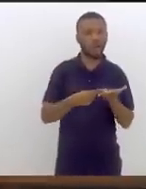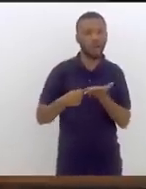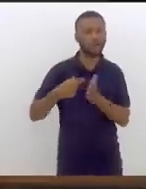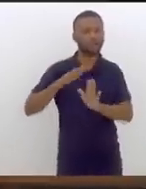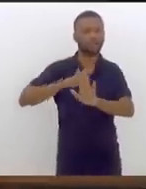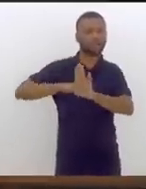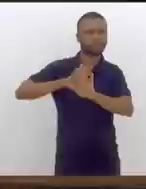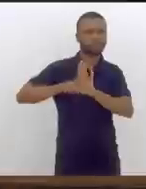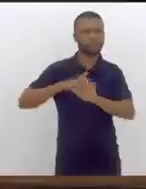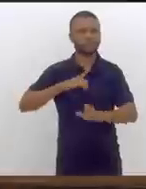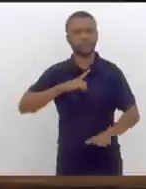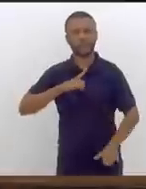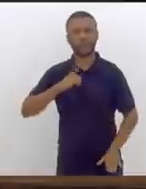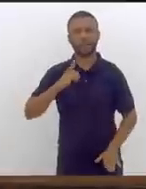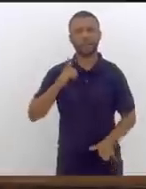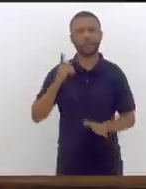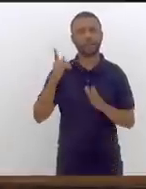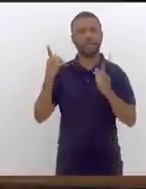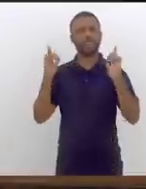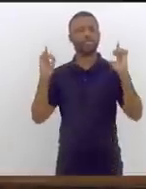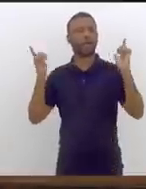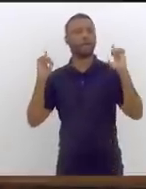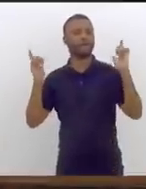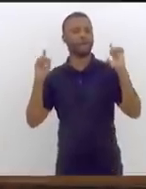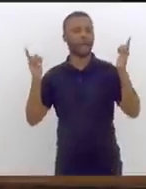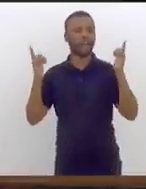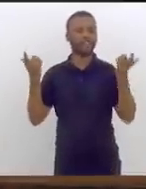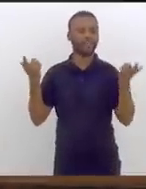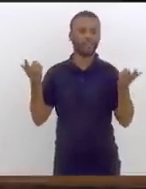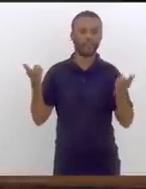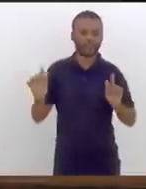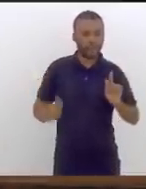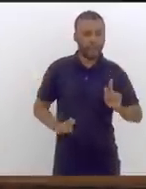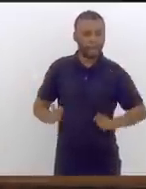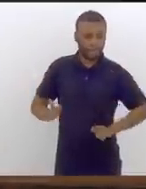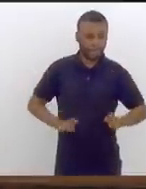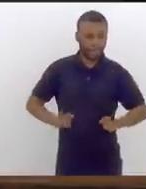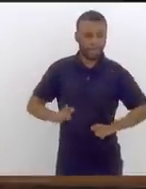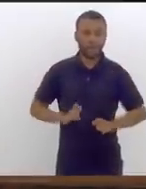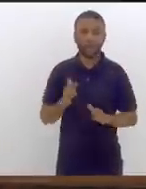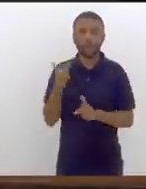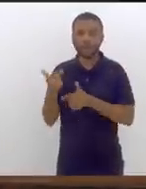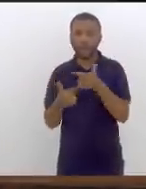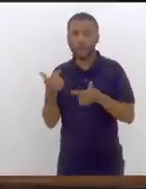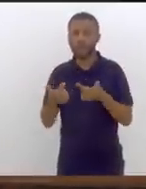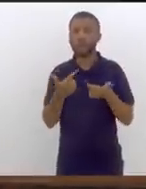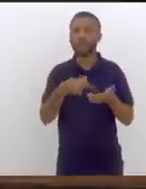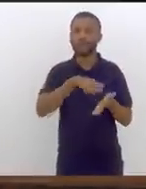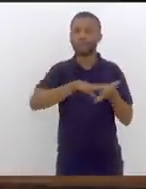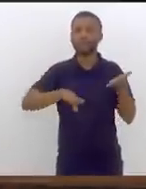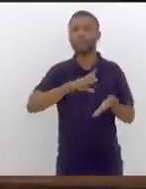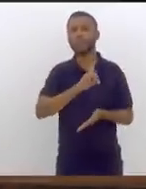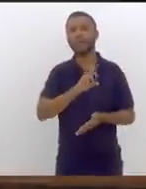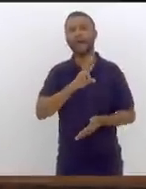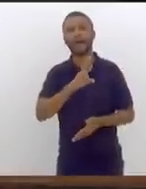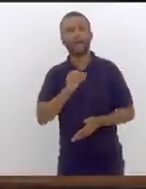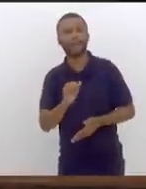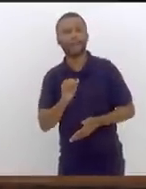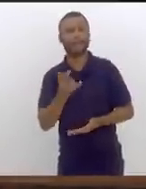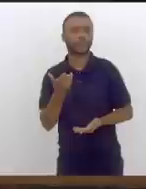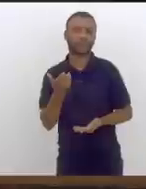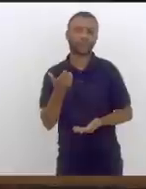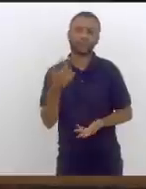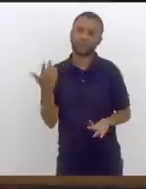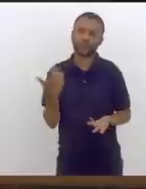um som para festa das primas e eu trabalhando e atuando ele estranhou um Dri para mim antigo Dr Ricardo DRT Então são